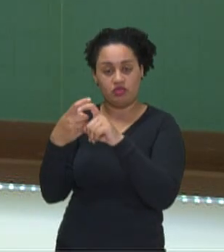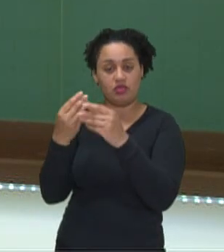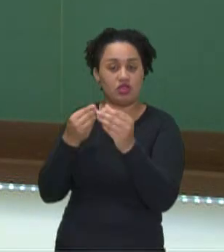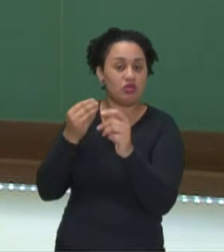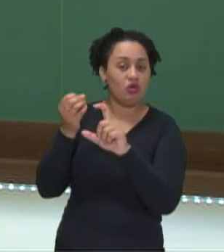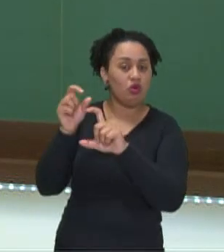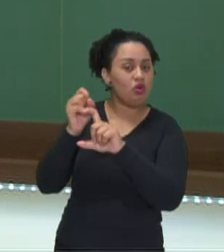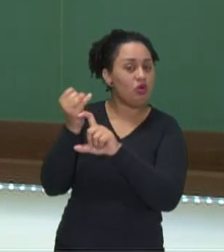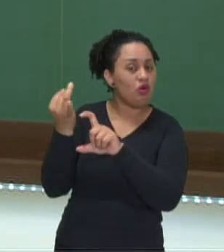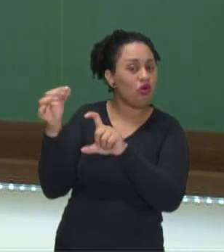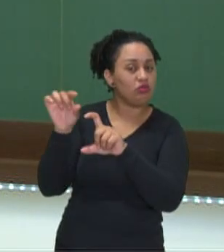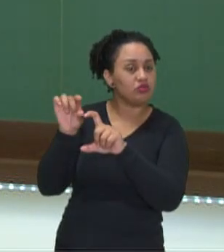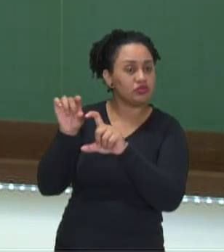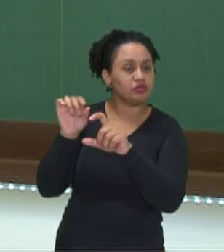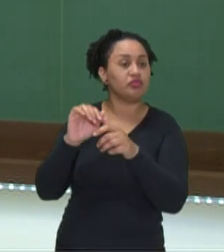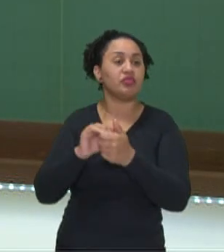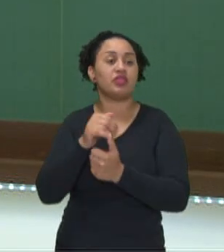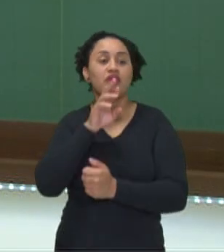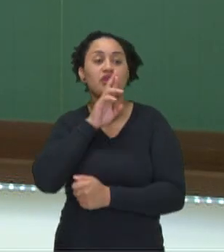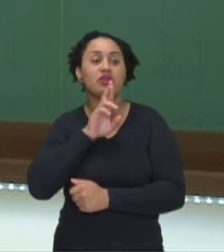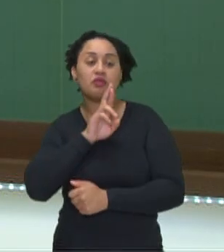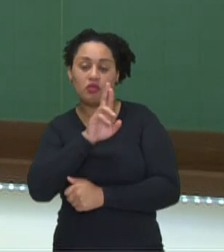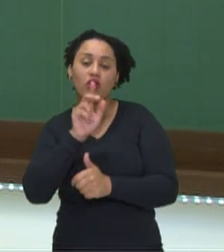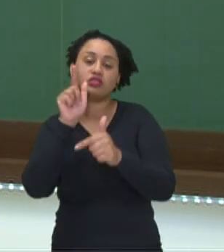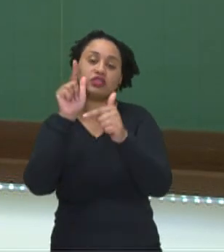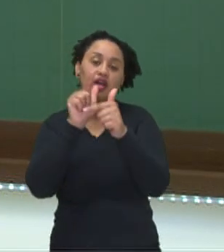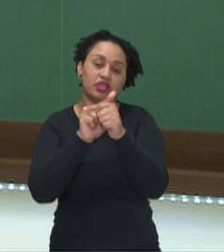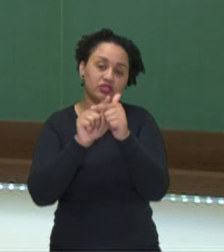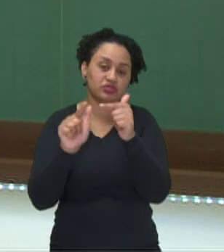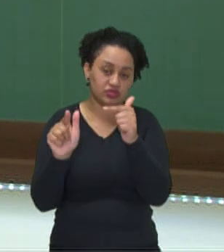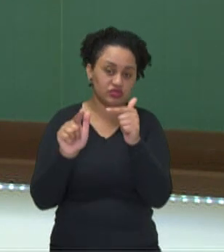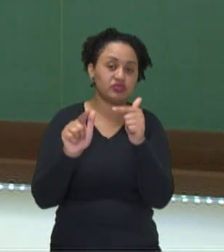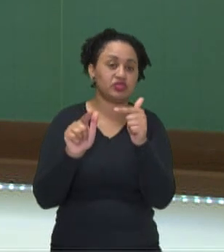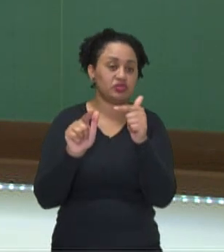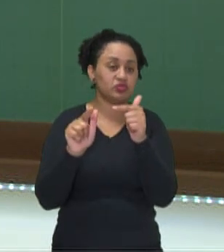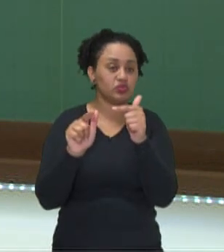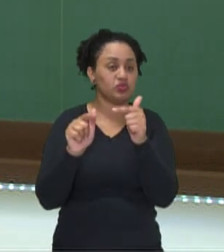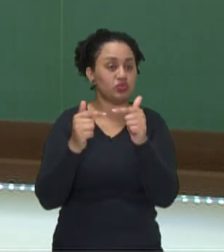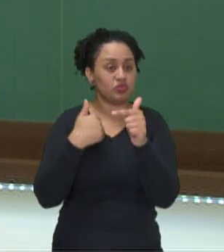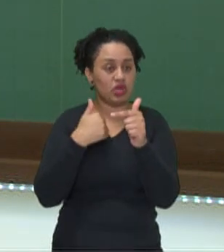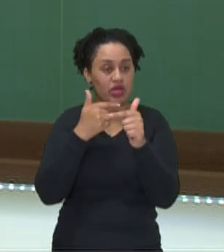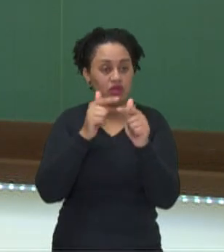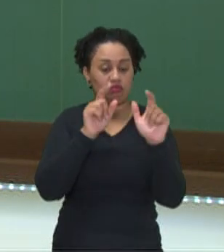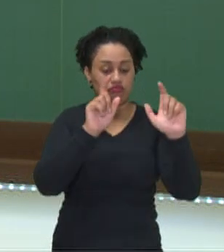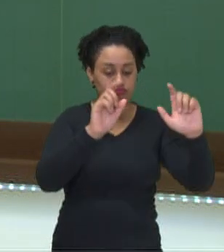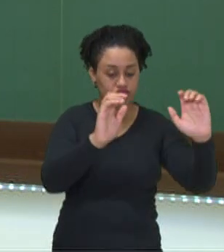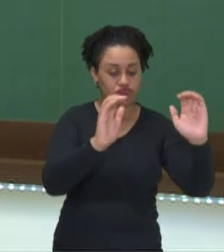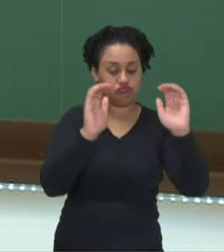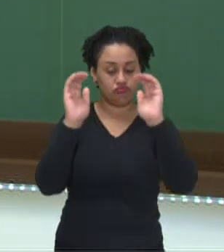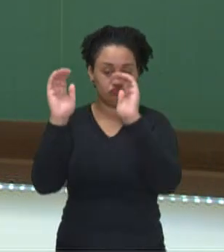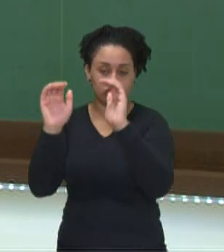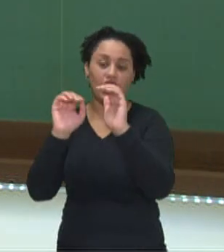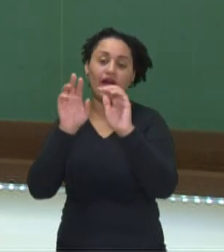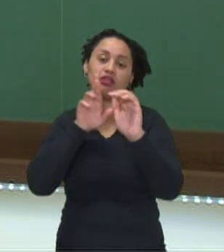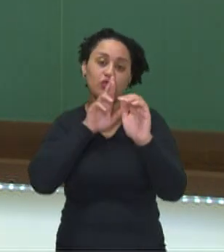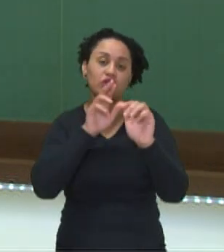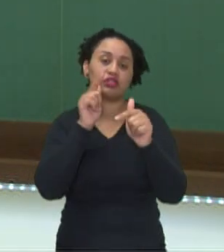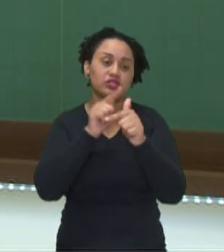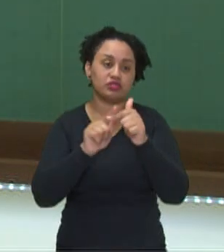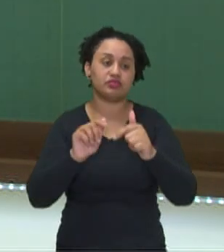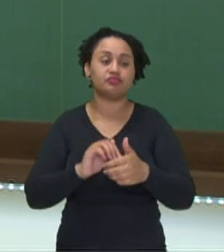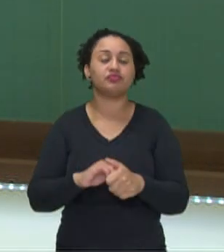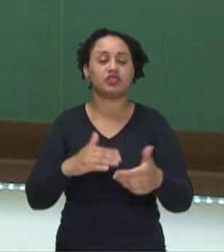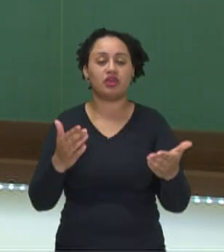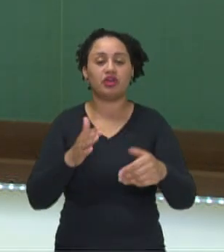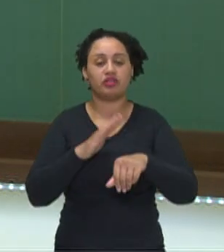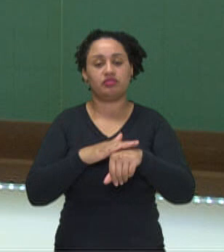Os resultados, né? Eu divido, então, os resultados de cada parênteses, ok? Então, a professora